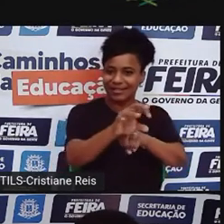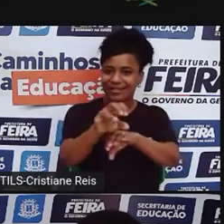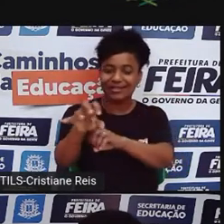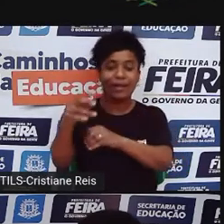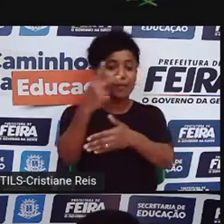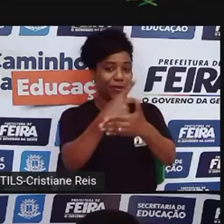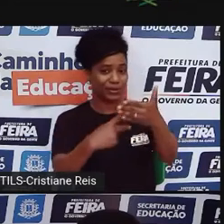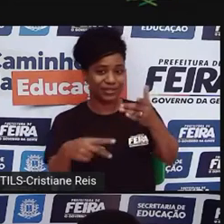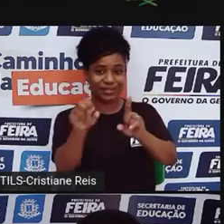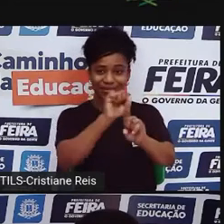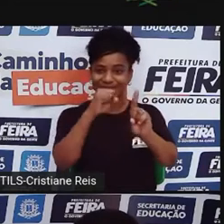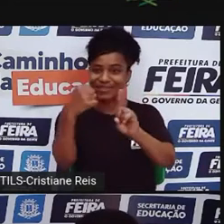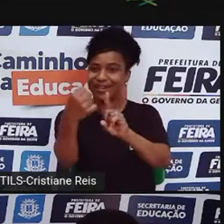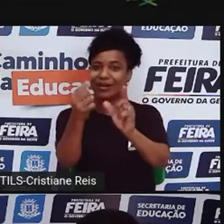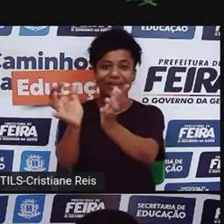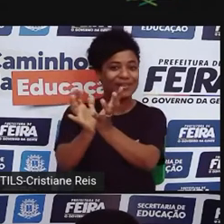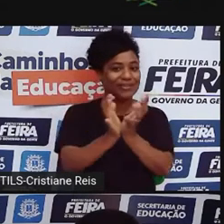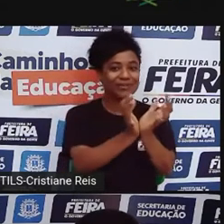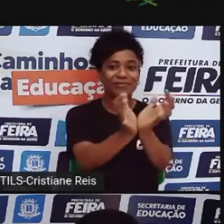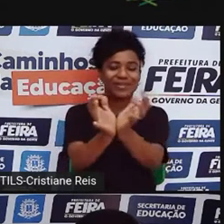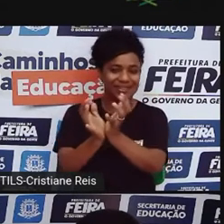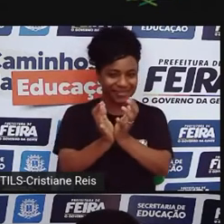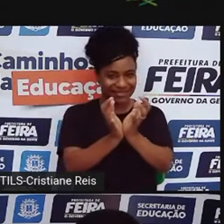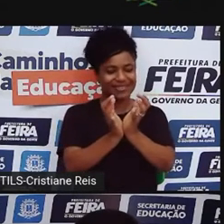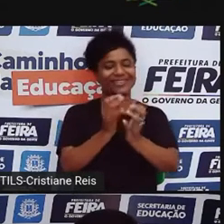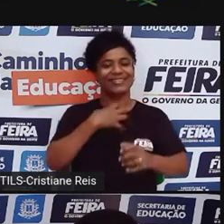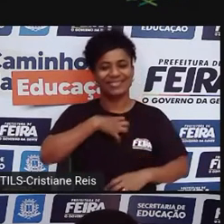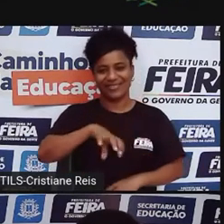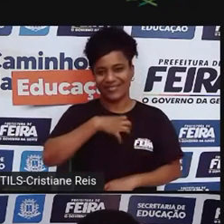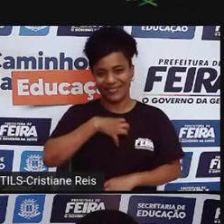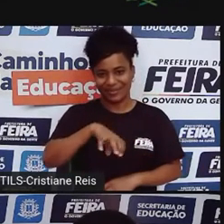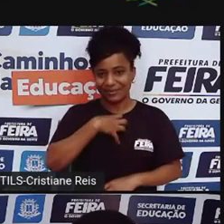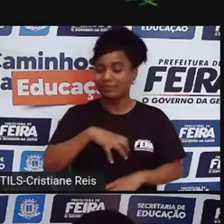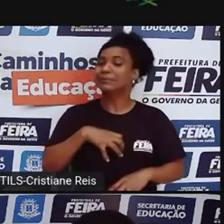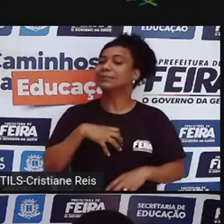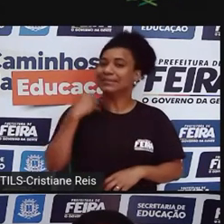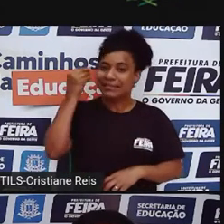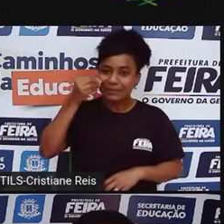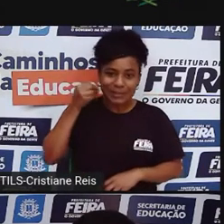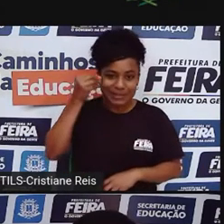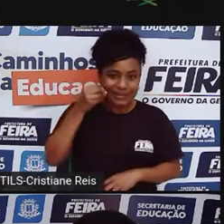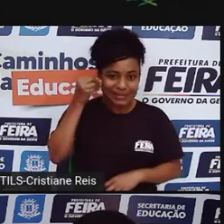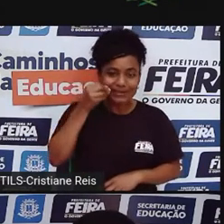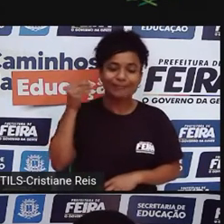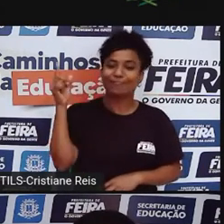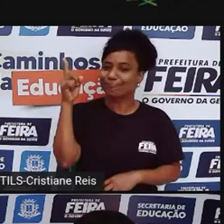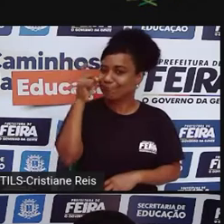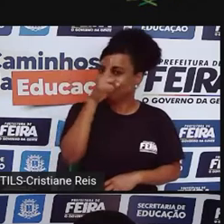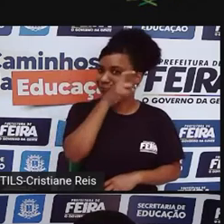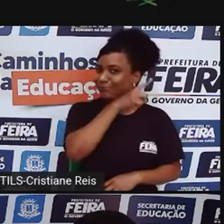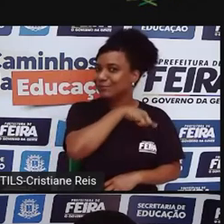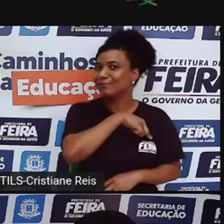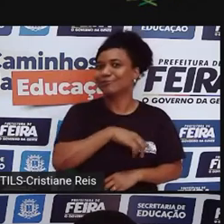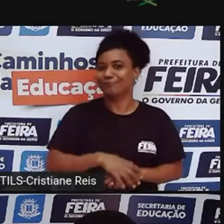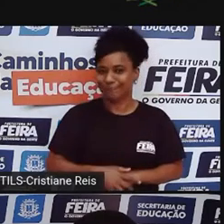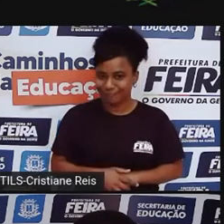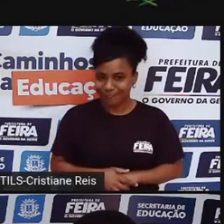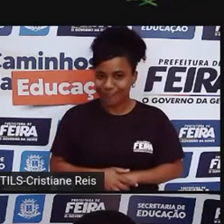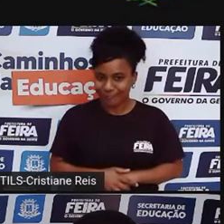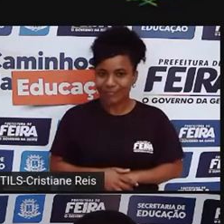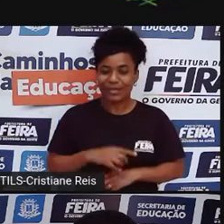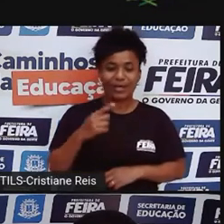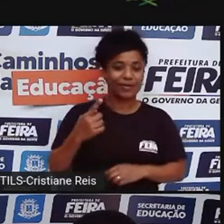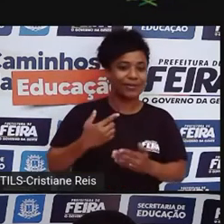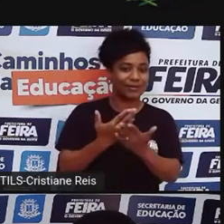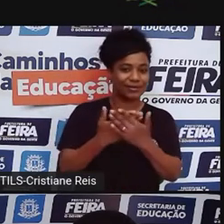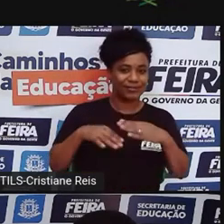em comunidades em Salvador. E a experiência foi árdua, porque a minha primeiro contato com sala de aula foi uma turma que o menor aluno